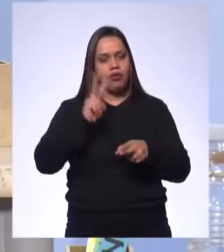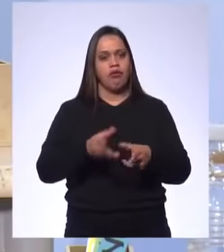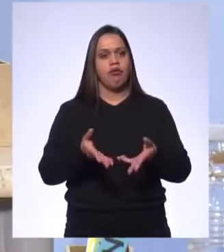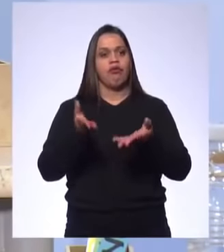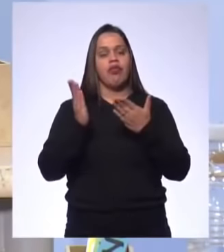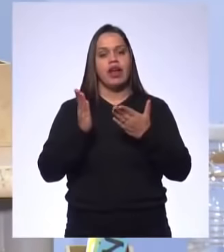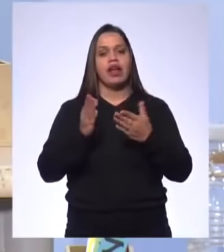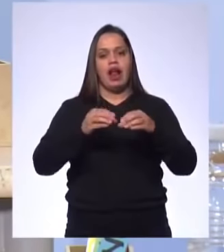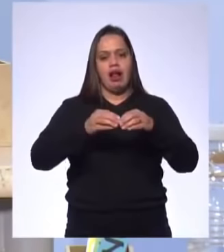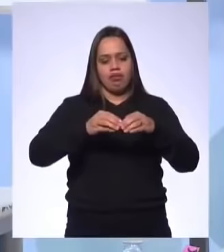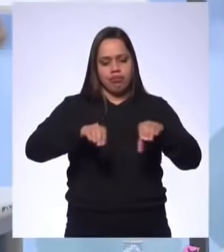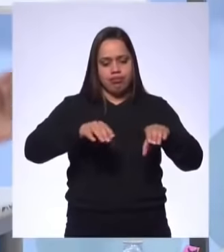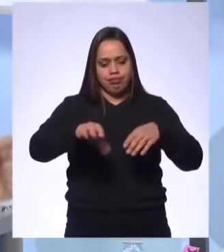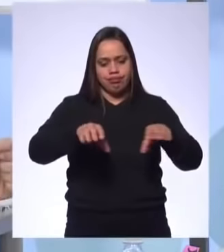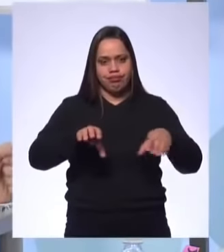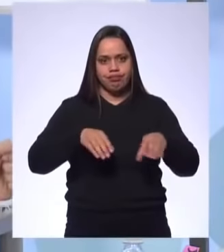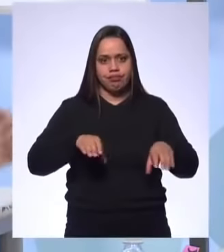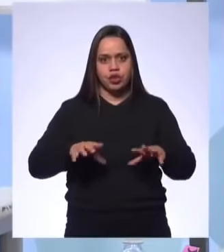desfragmentado. Opa!